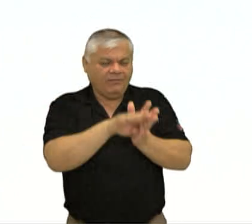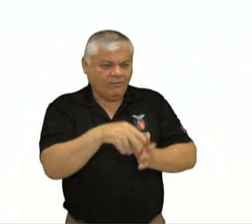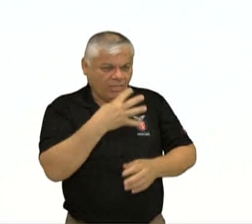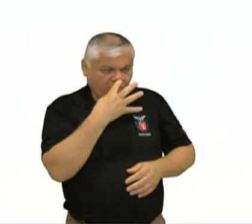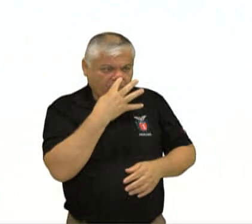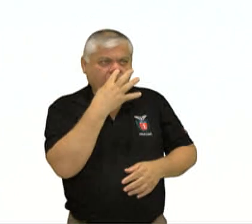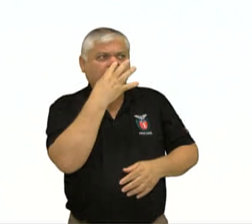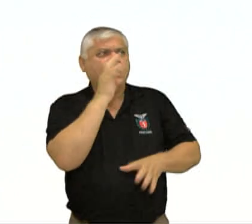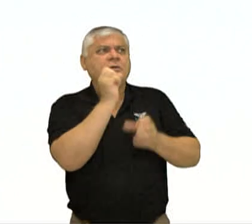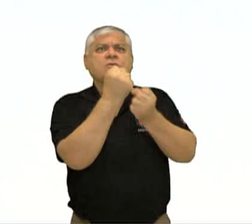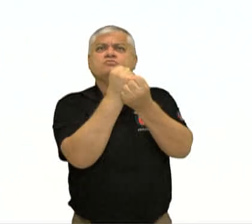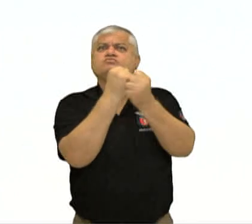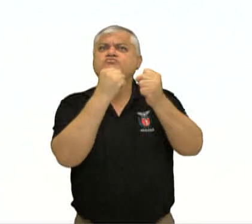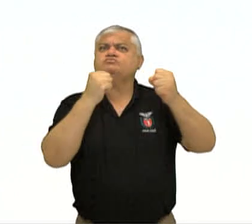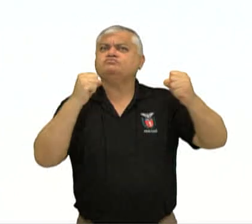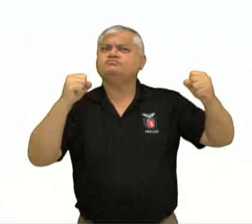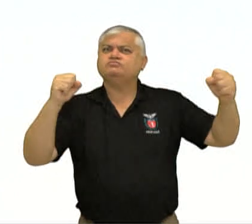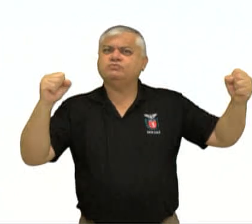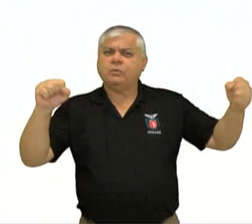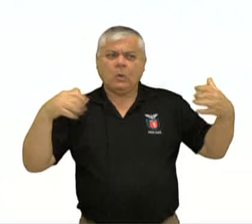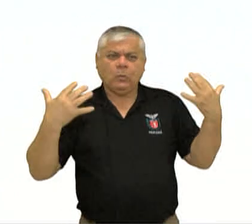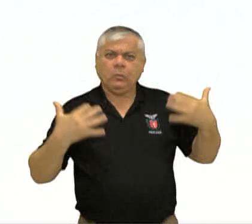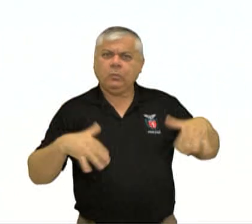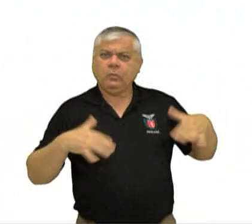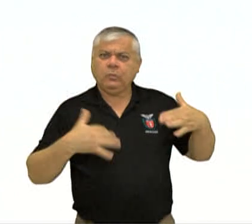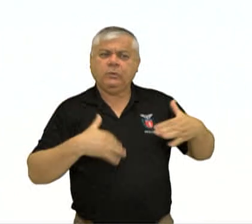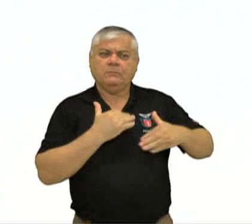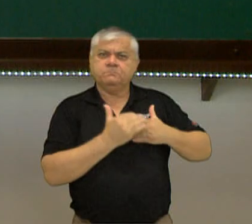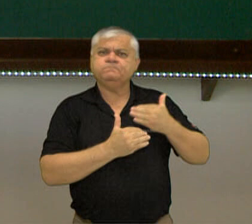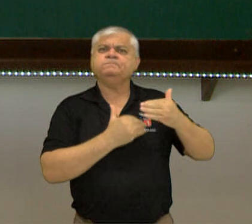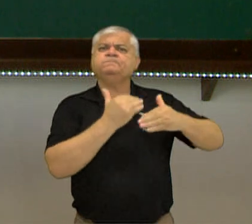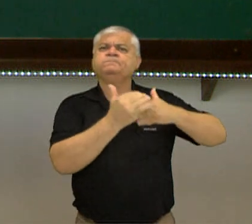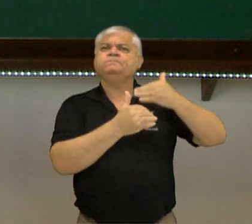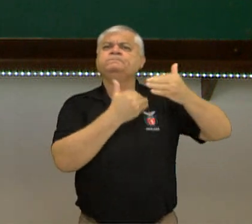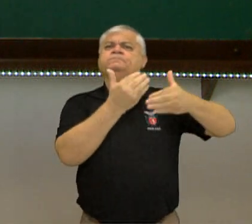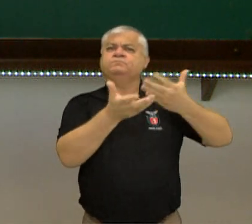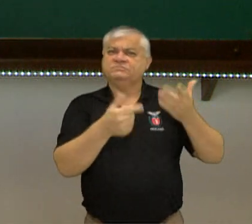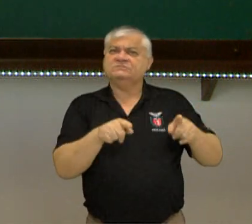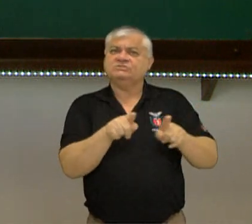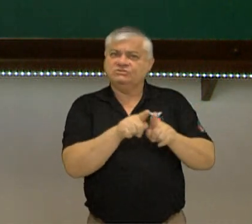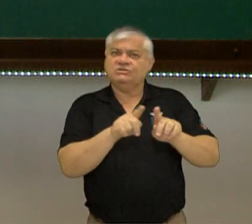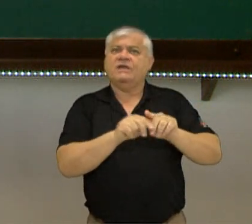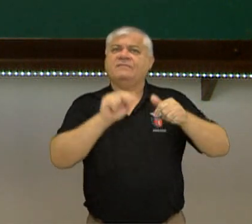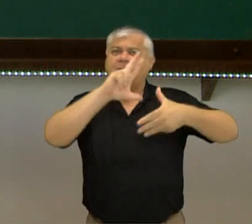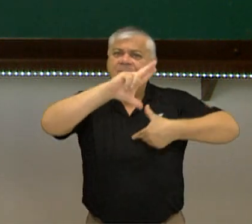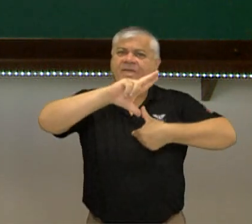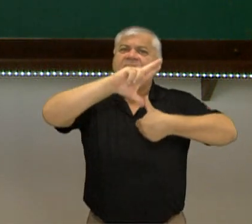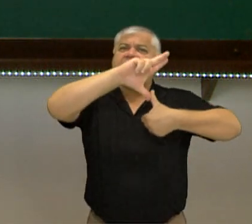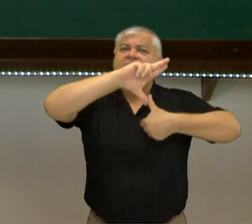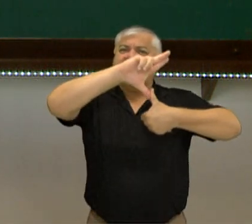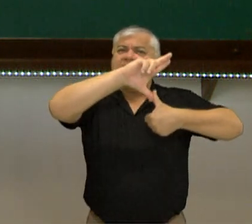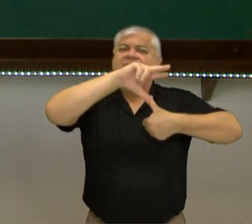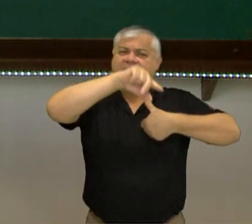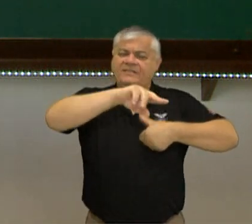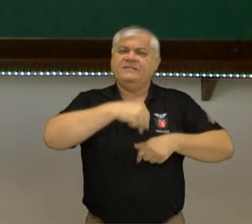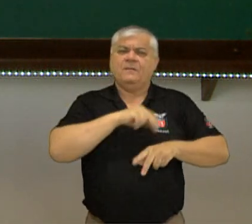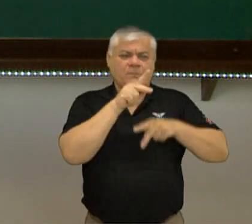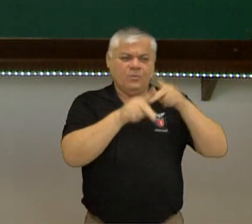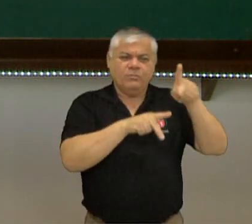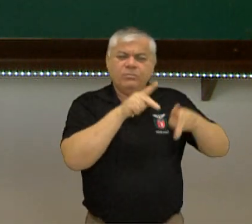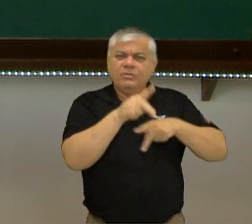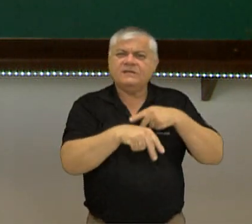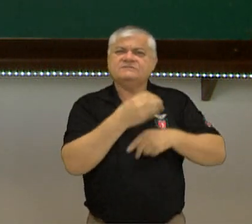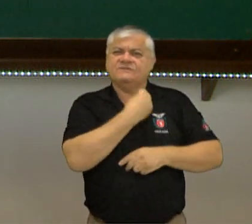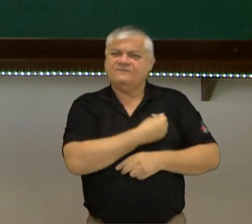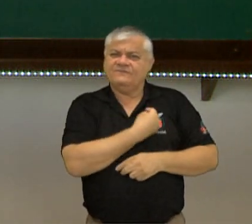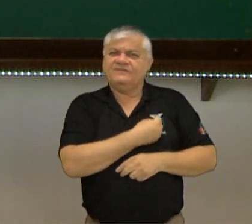Então aí, mais uma civilização que estava localizada na América, contava com um contingente de milhares de pessoas,